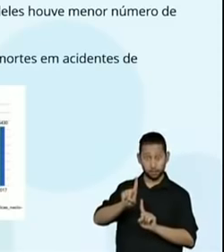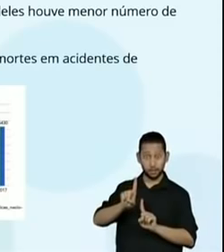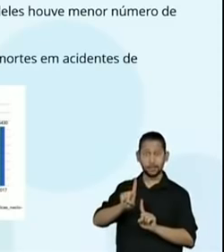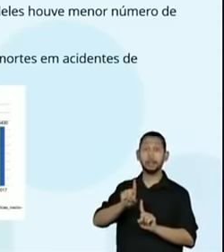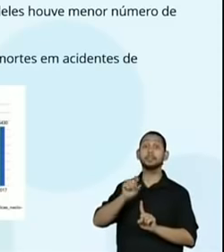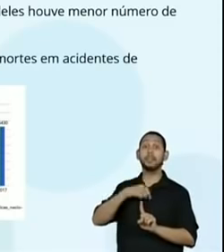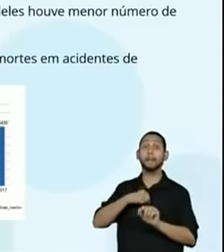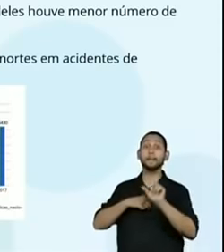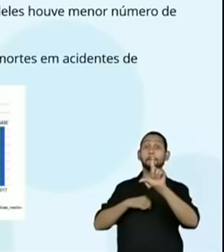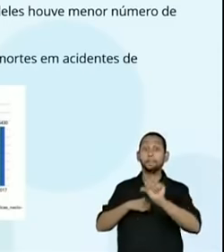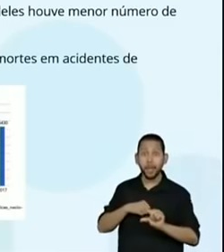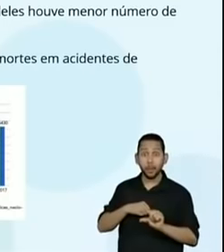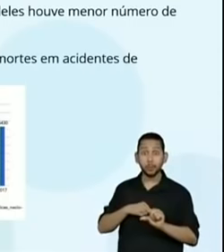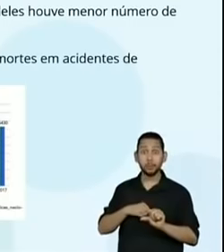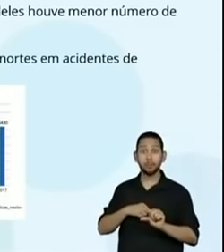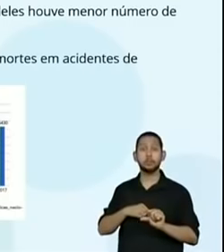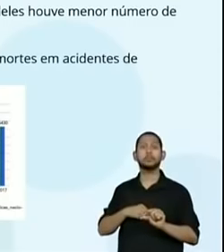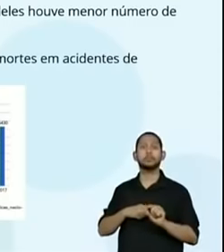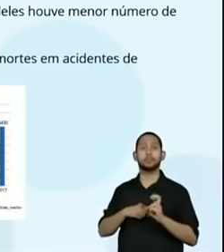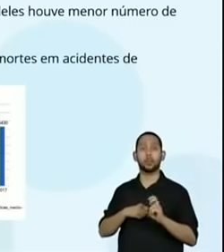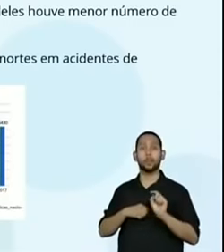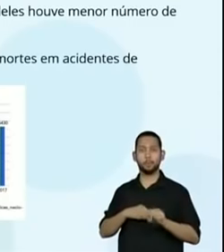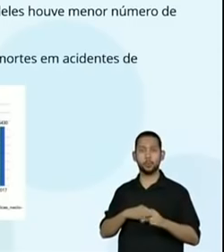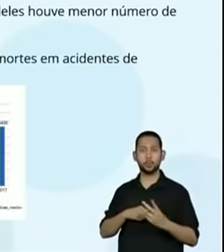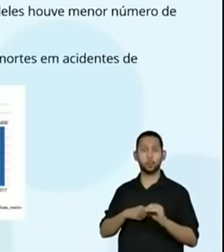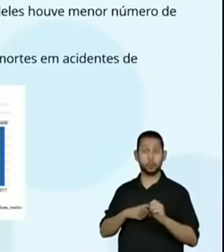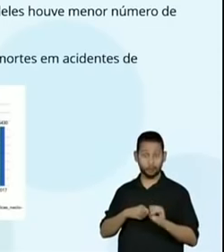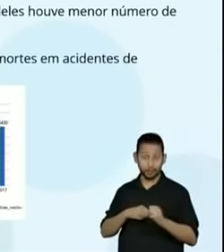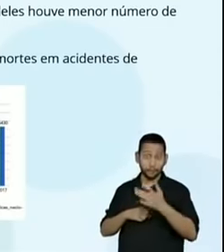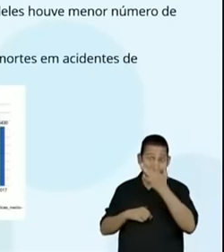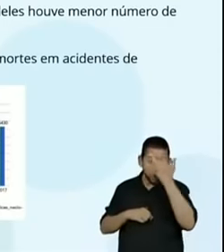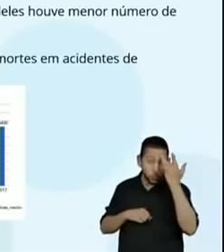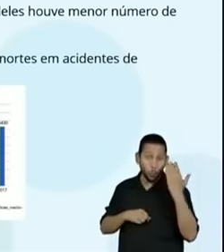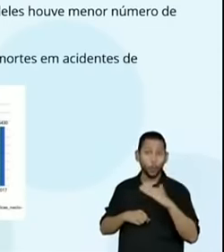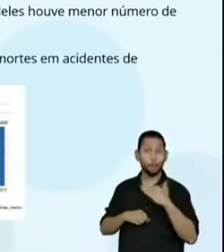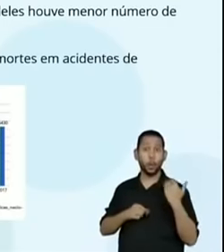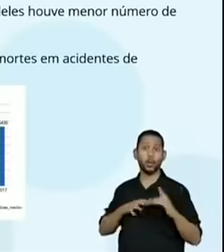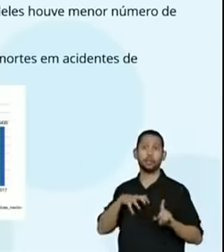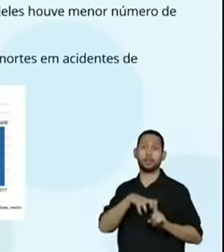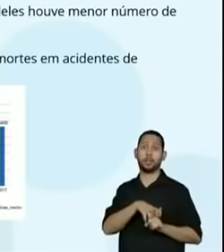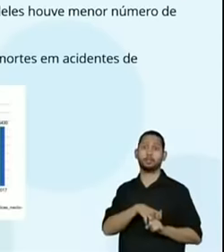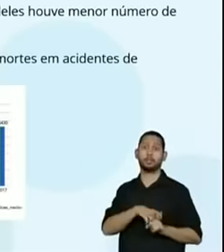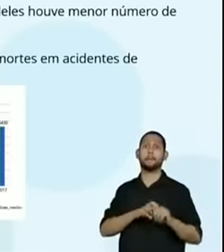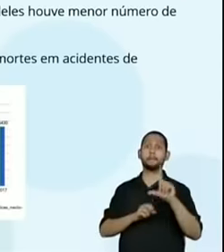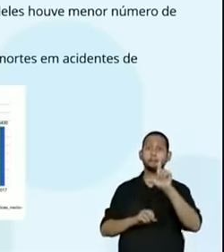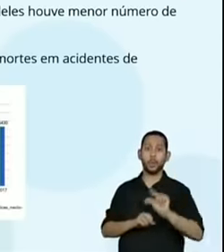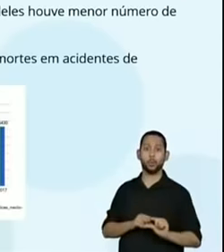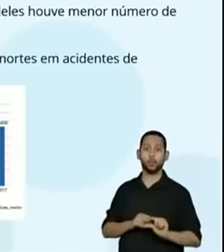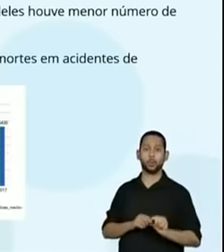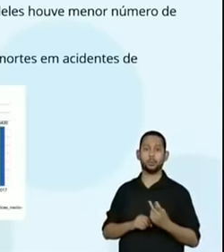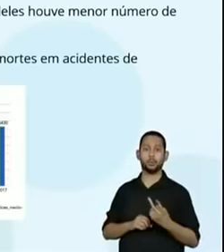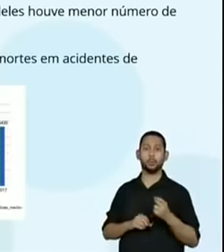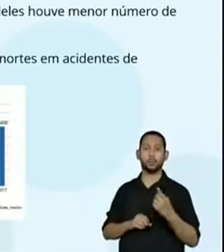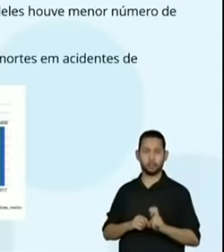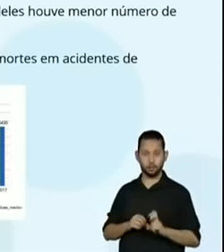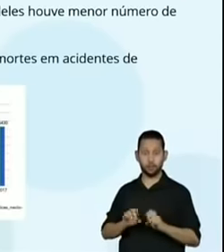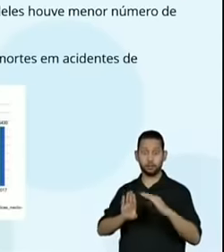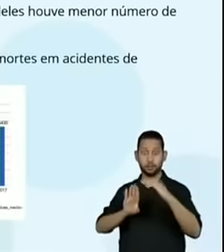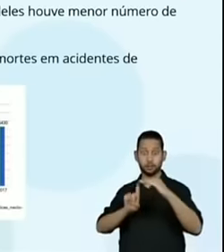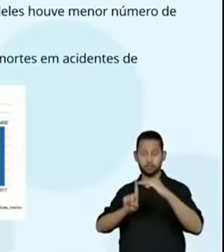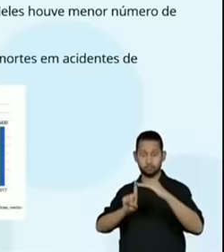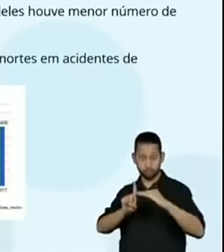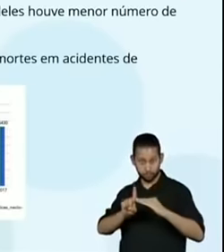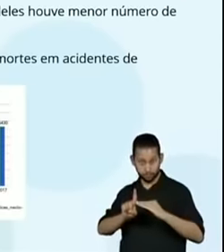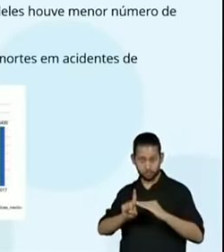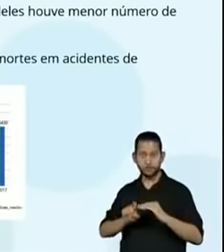5.280, ok? Vamos para a próxima pergunta. Aqui, ó, eu coloquei a conta, mas você pode fazer a conta em casa bonitinho, né?